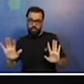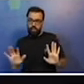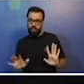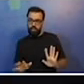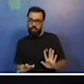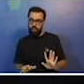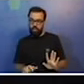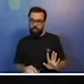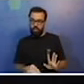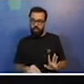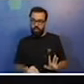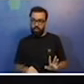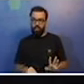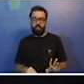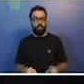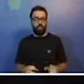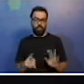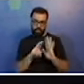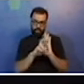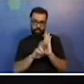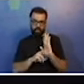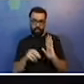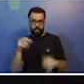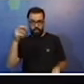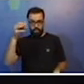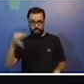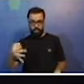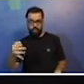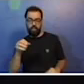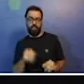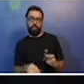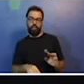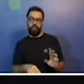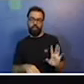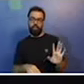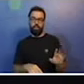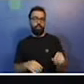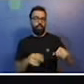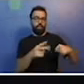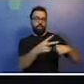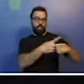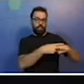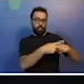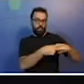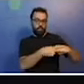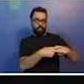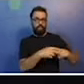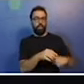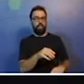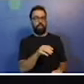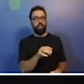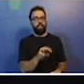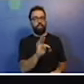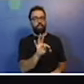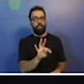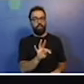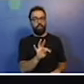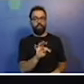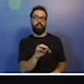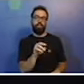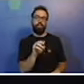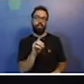quando se considera a norma padrão. Quando um verbo transitivo direto, que é aquele que precisa